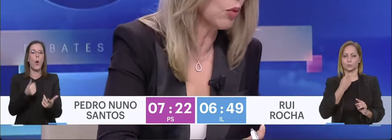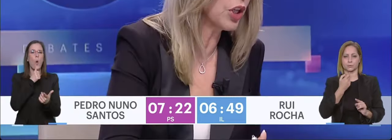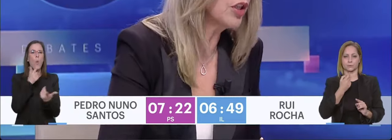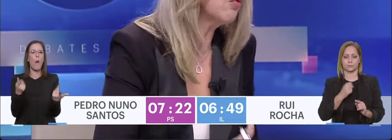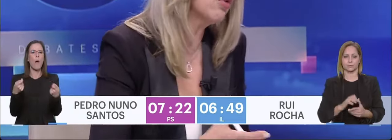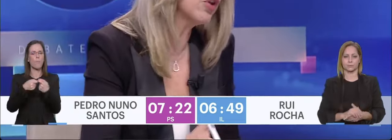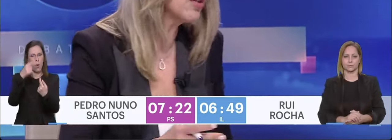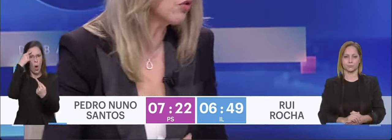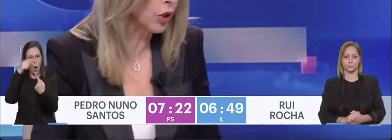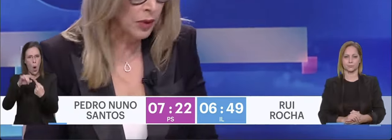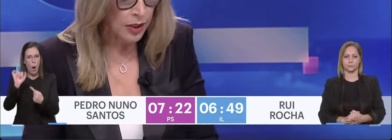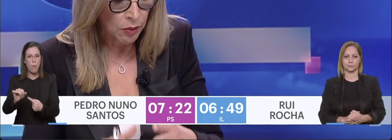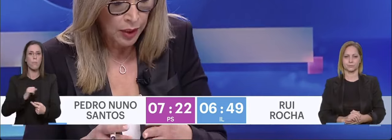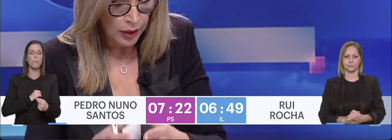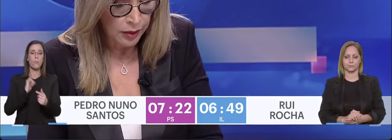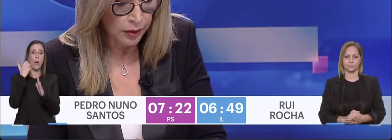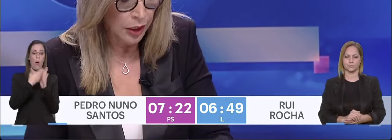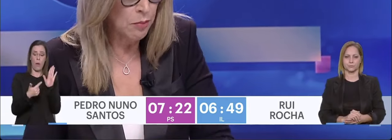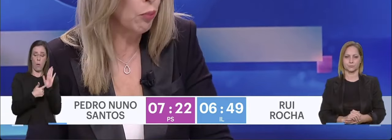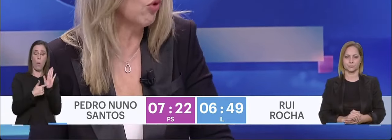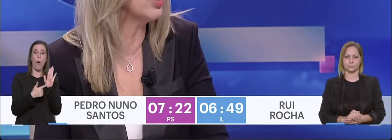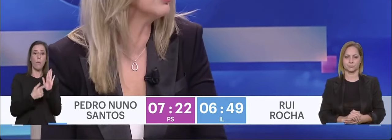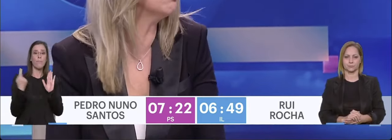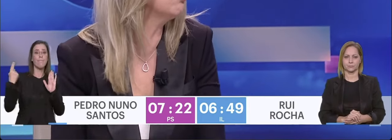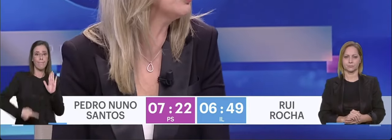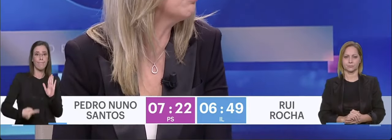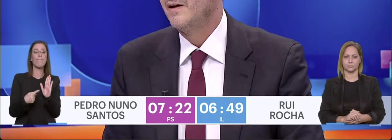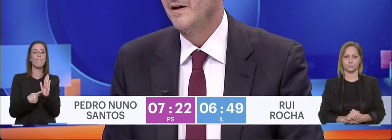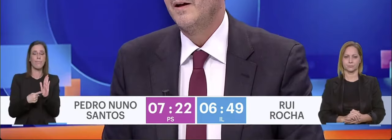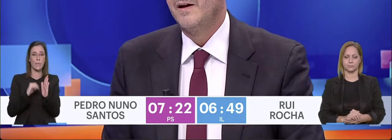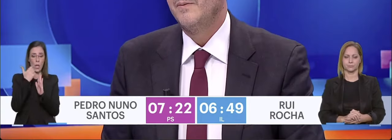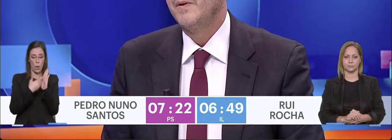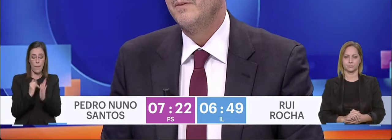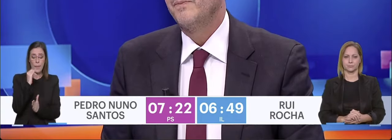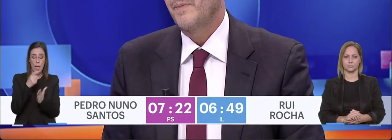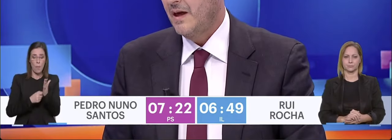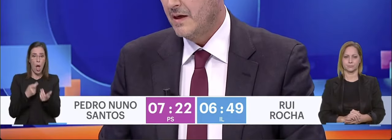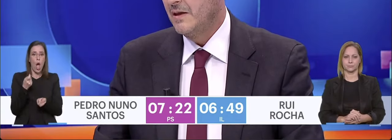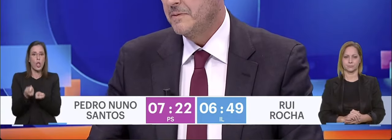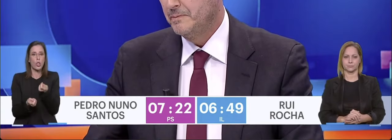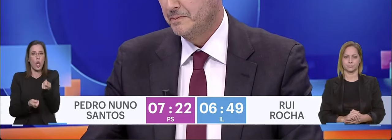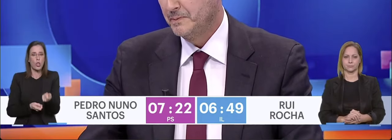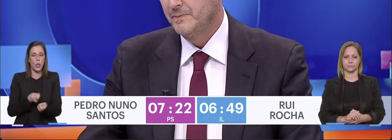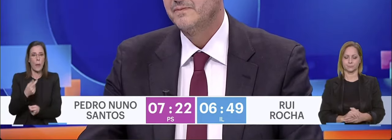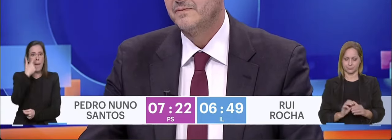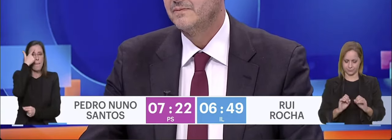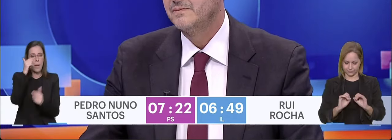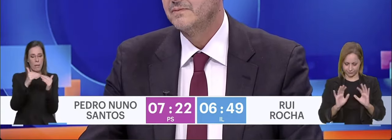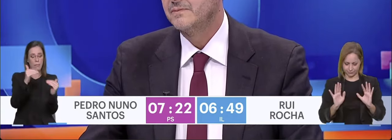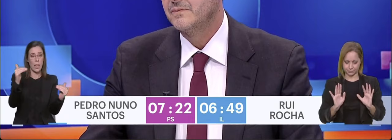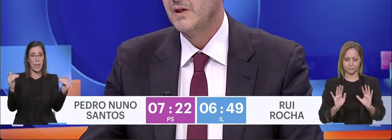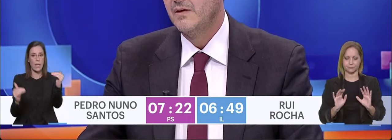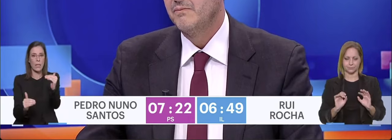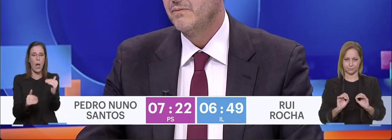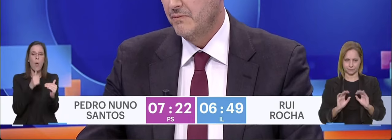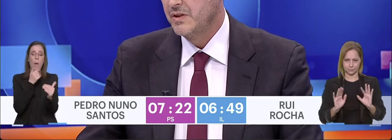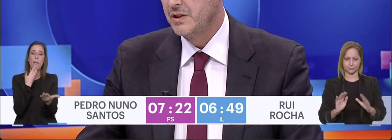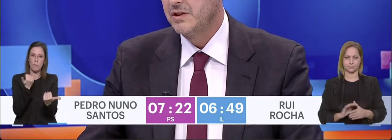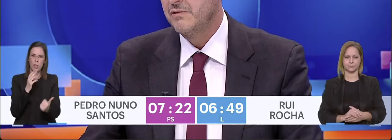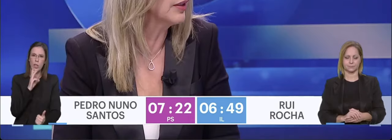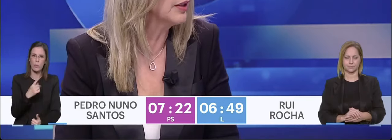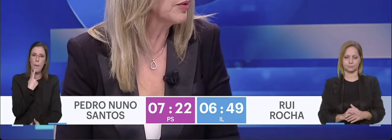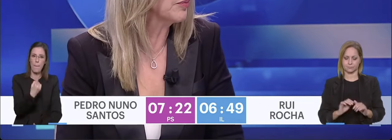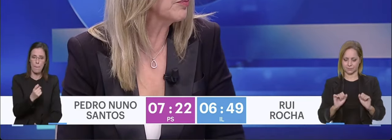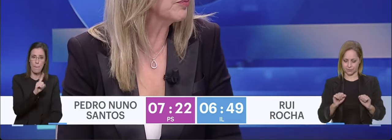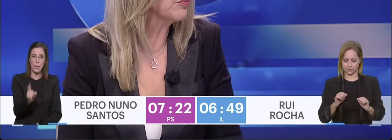concilia esse objetivo com a nossa Constituição que impõe um imposto progressivo para combater as desigualdades rui rocha por favor responda a esta